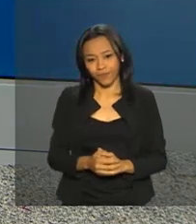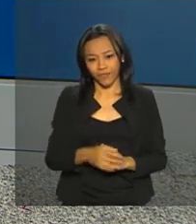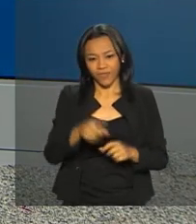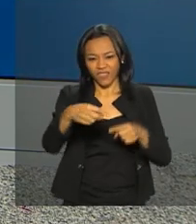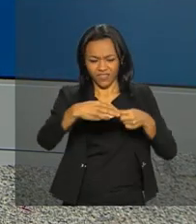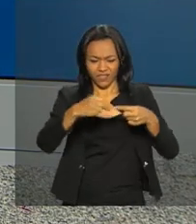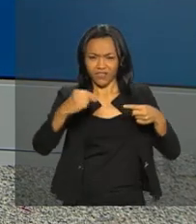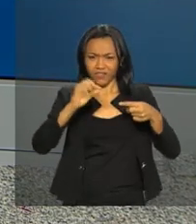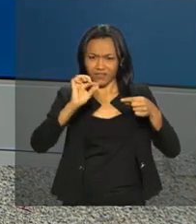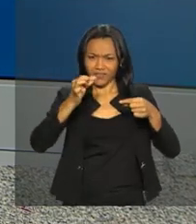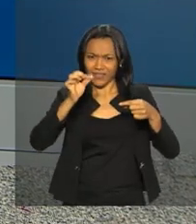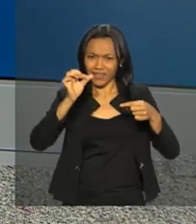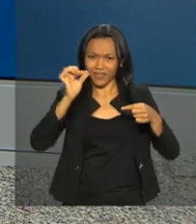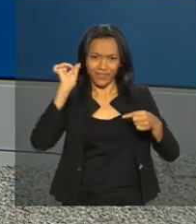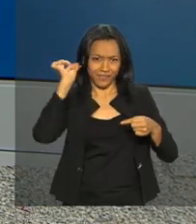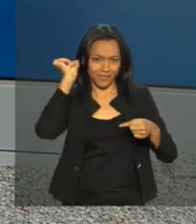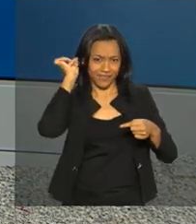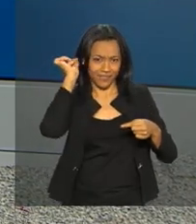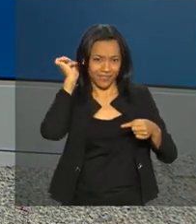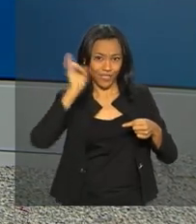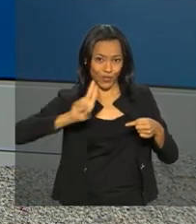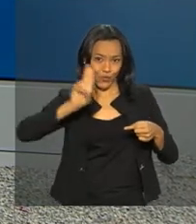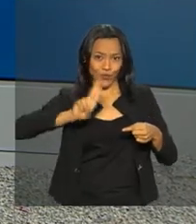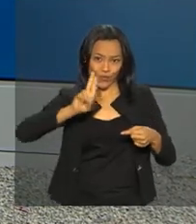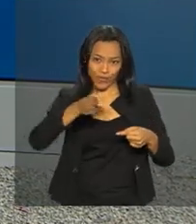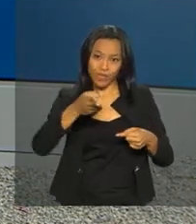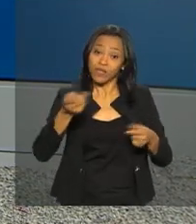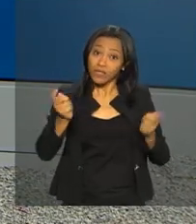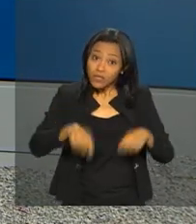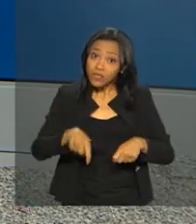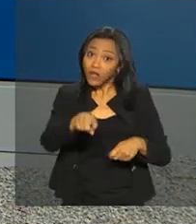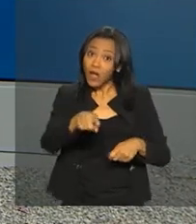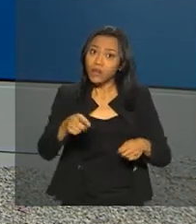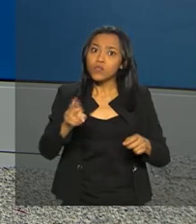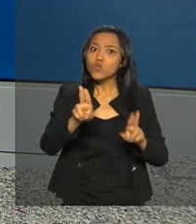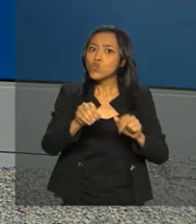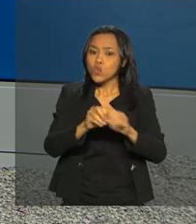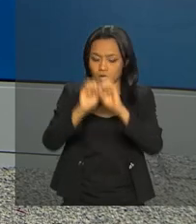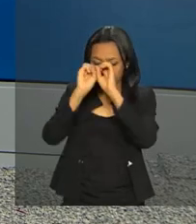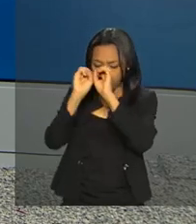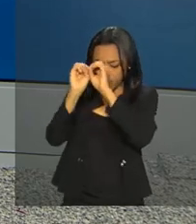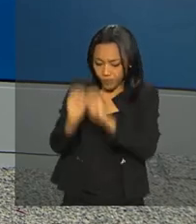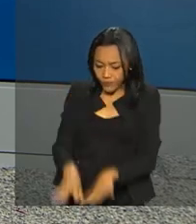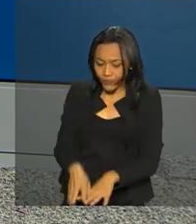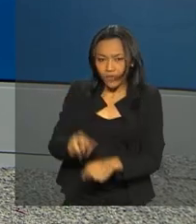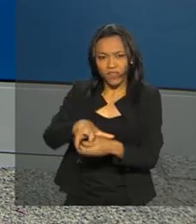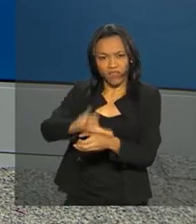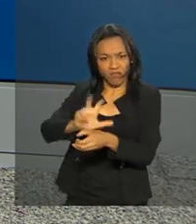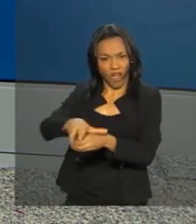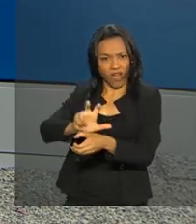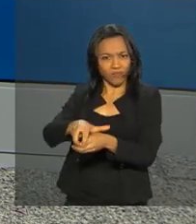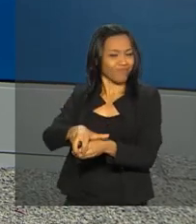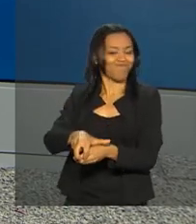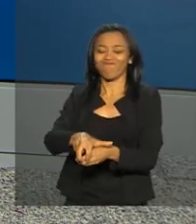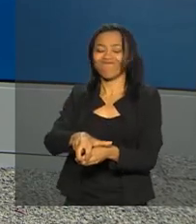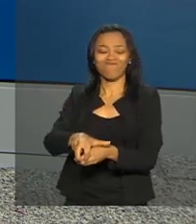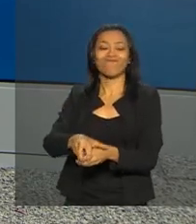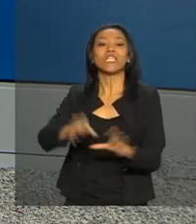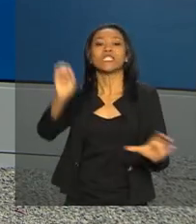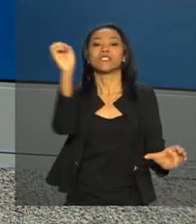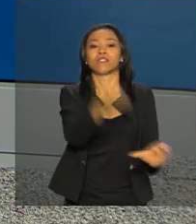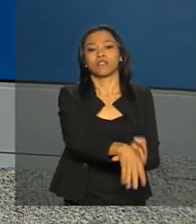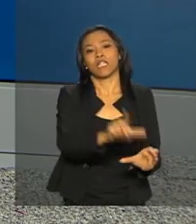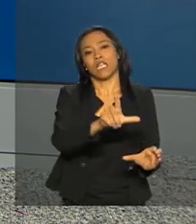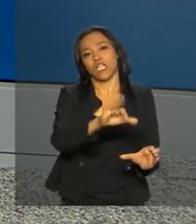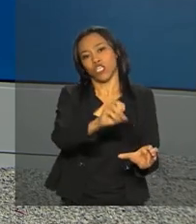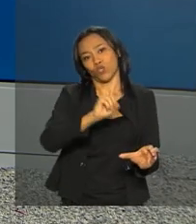hastes flexíveis, né, bastante usadas na higiene pessoal, isso é material que nunca deve ser descartado em vaso sanitário. Tem que ser jogado no lixo como